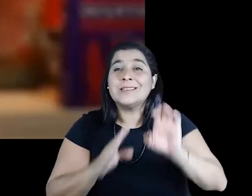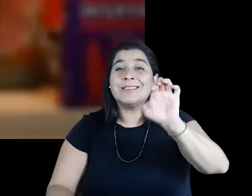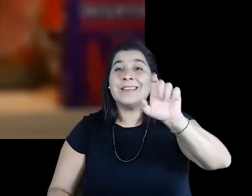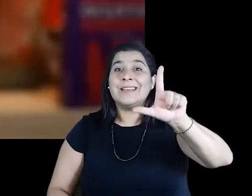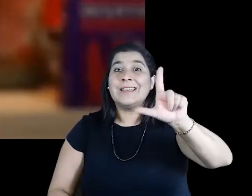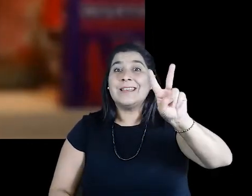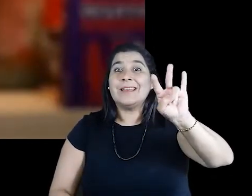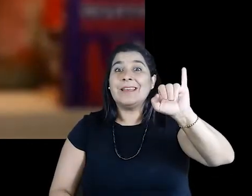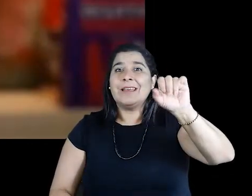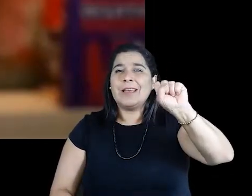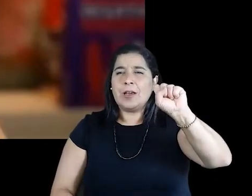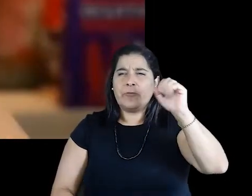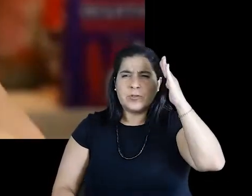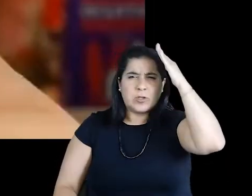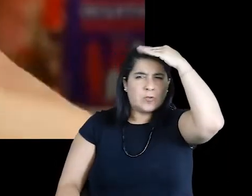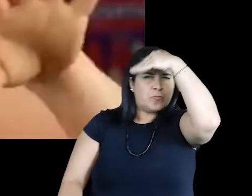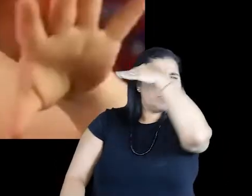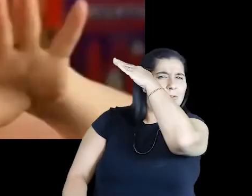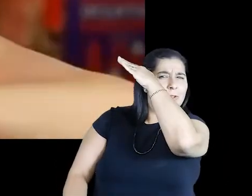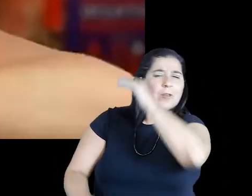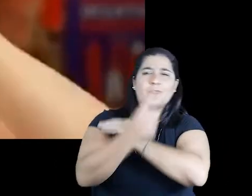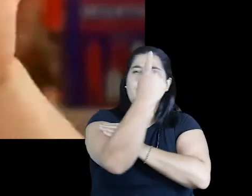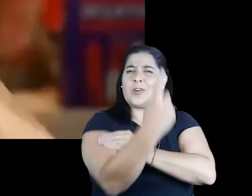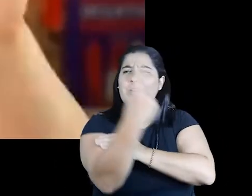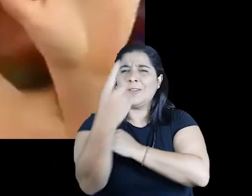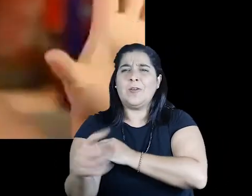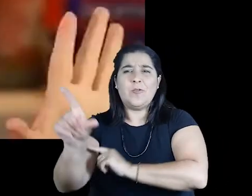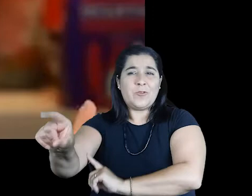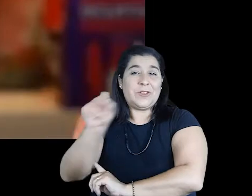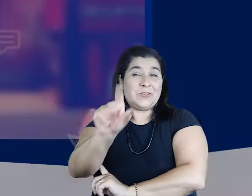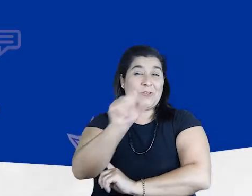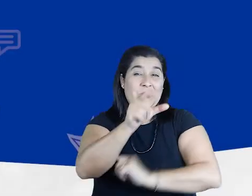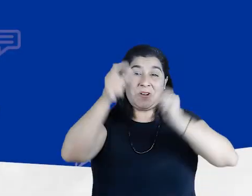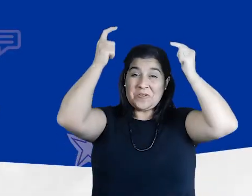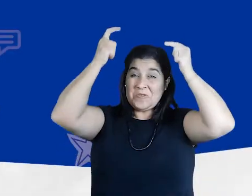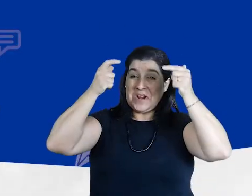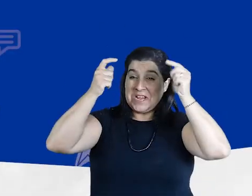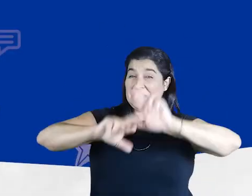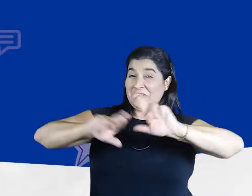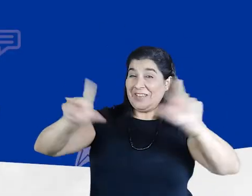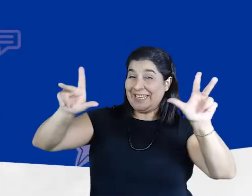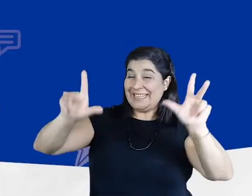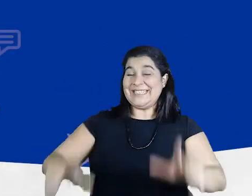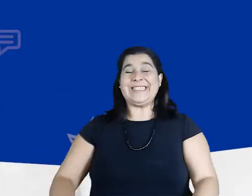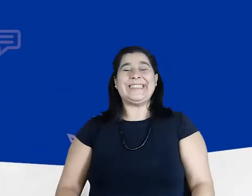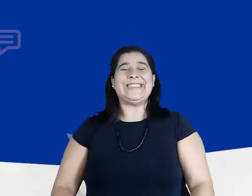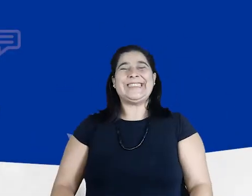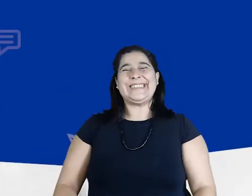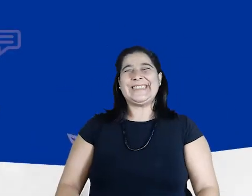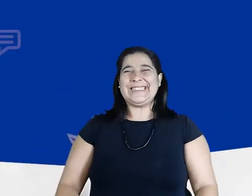topetão assim, sabe? Ah, cada um tem um rei, cada rei tem seu súdito.